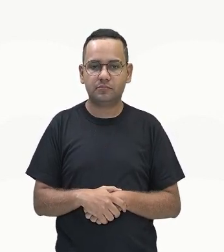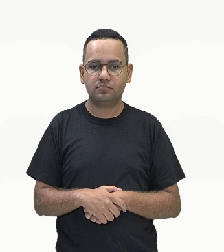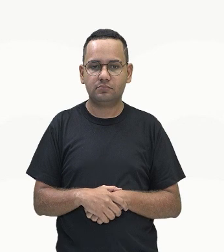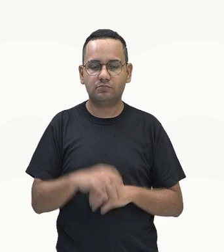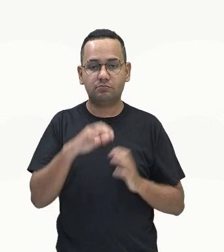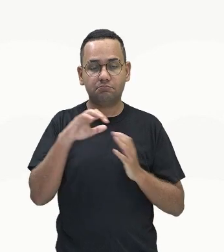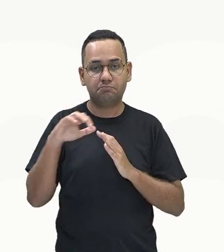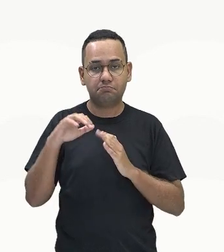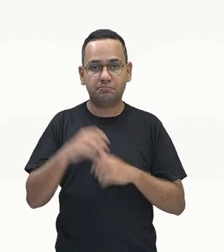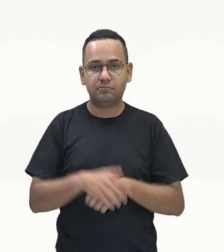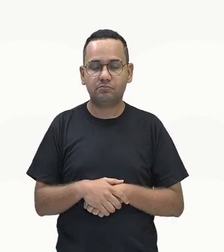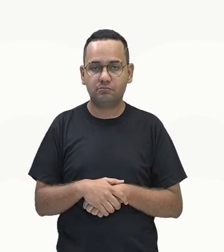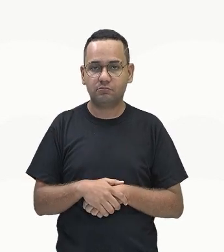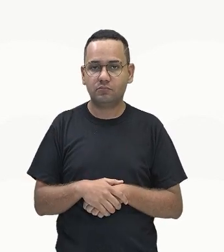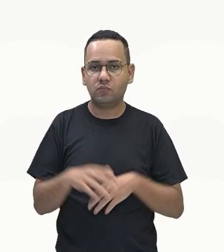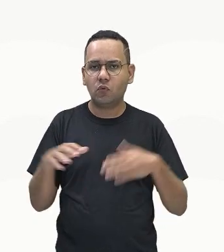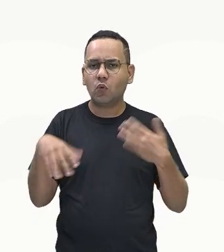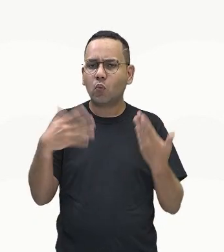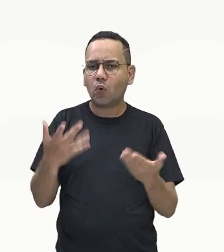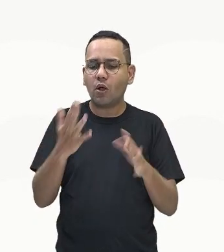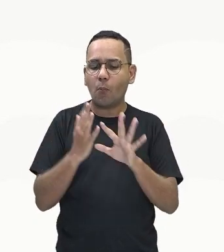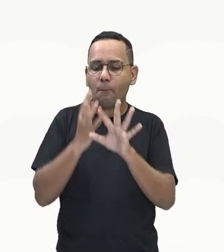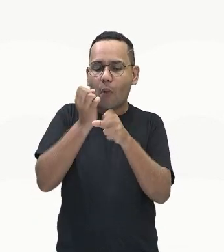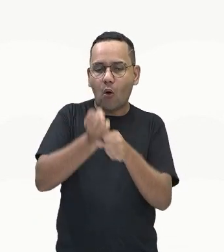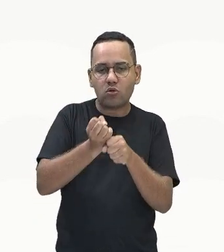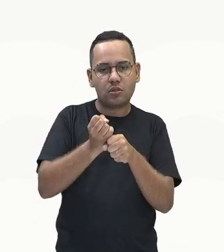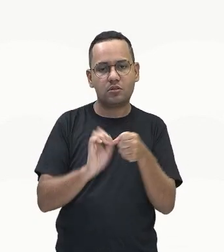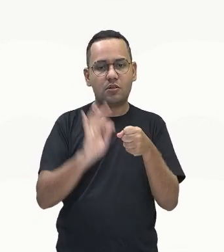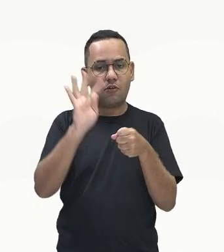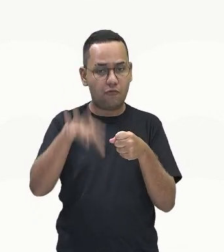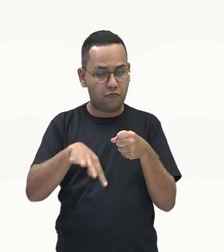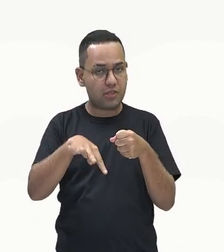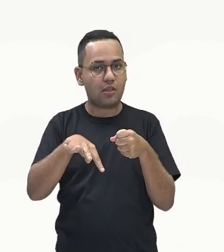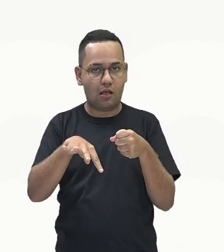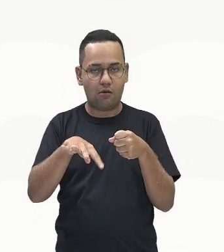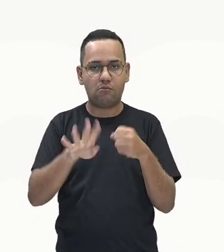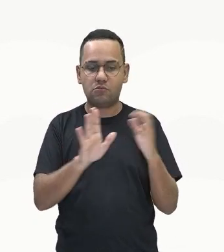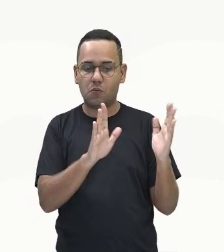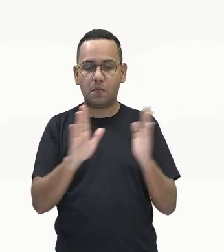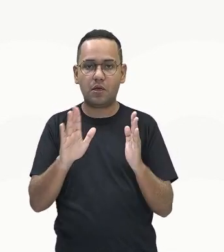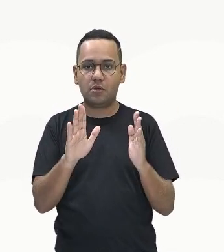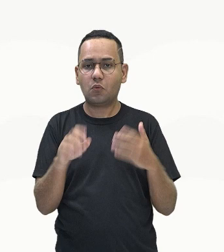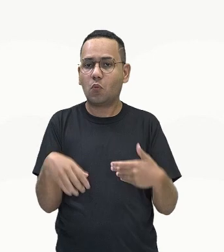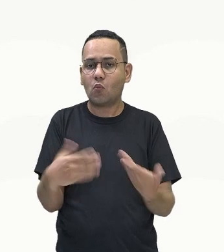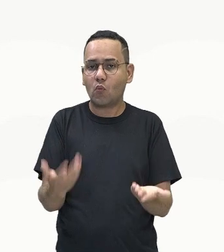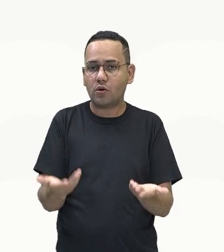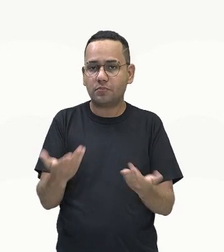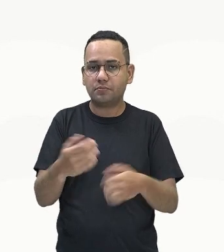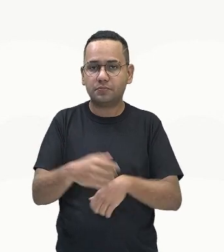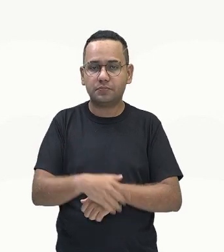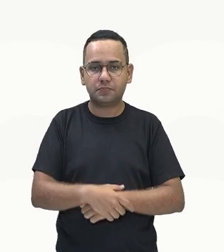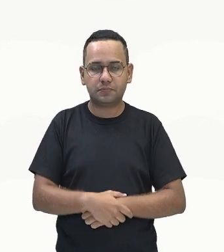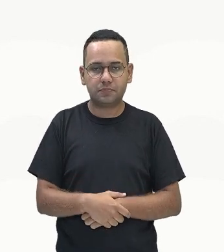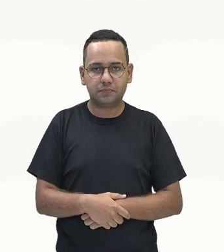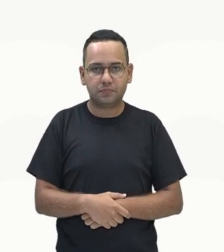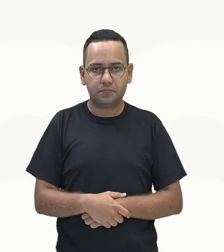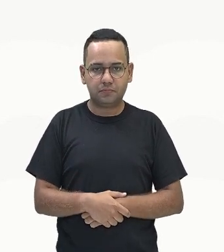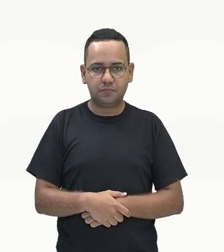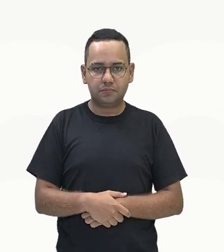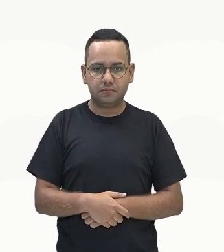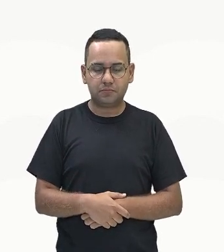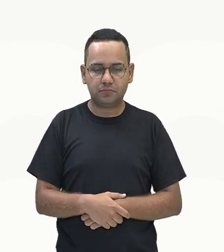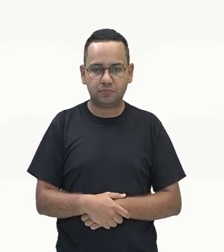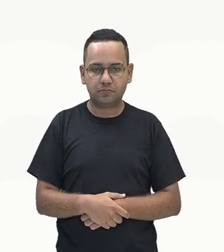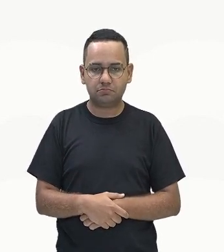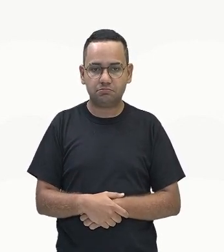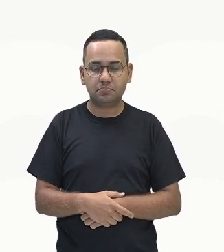temos. Qual será o montante gerado ao término desse tempo? Então, para a gente fazer esse